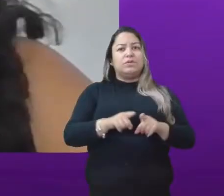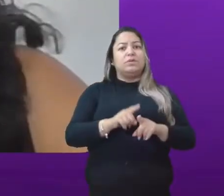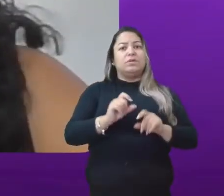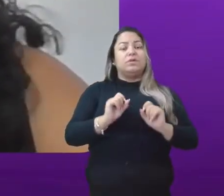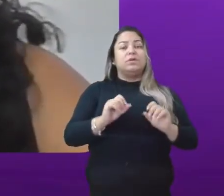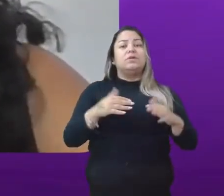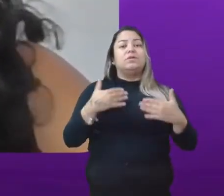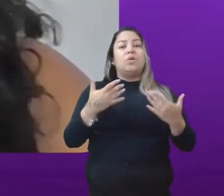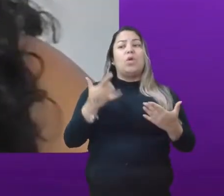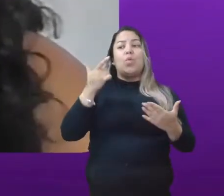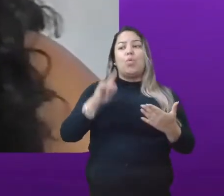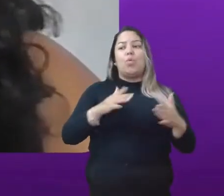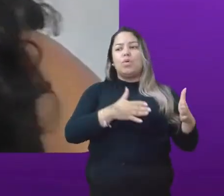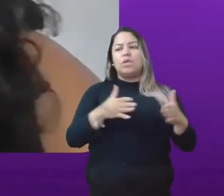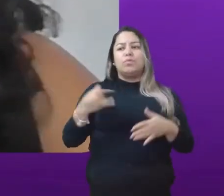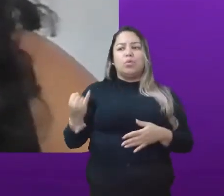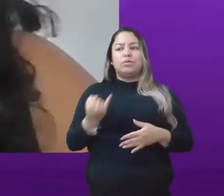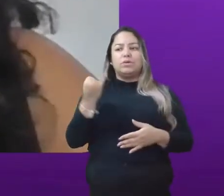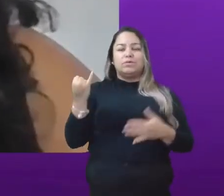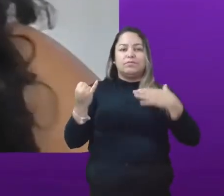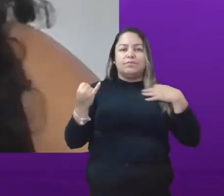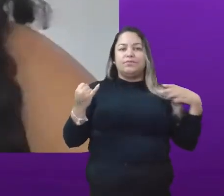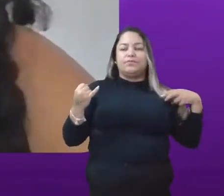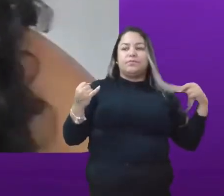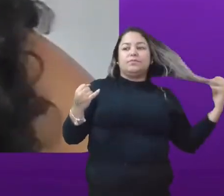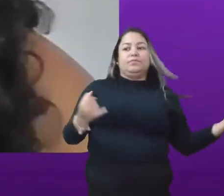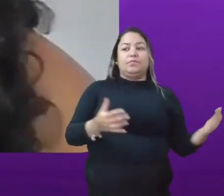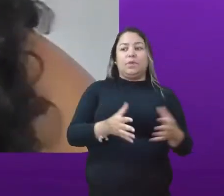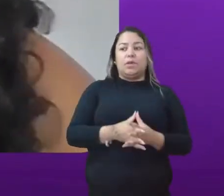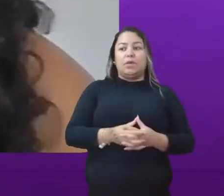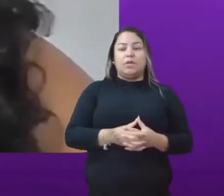Então, esse é um outro eixo importante. E o terceiro eixo é o da